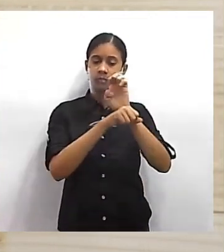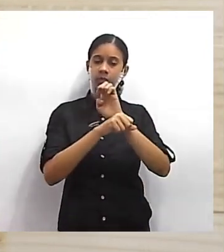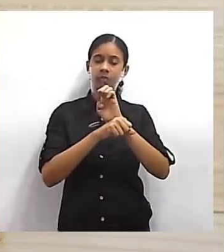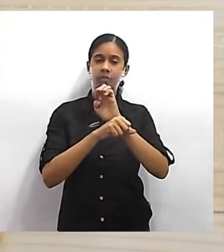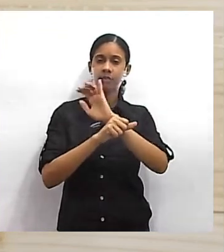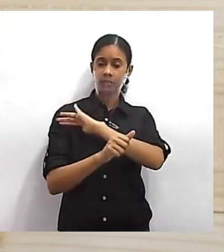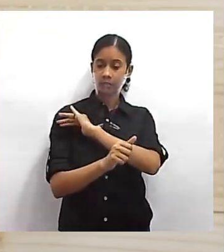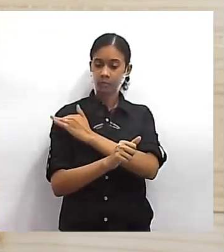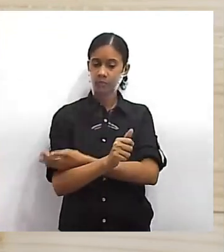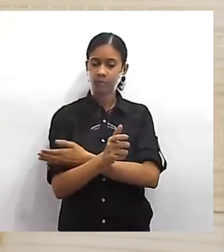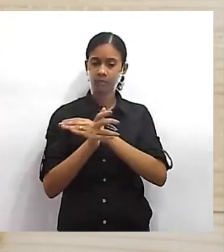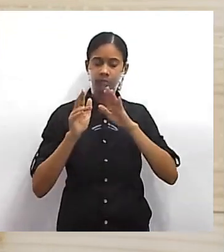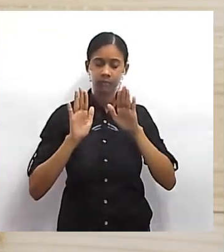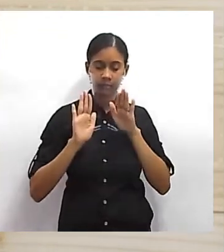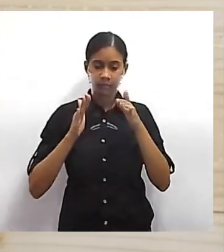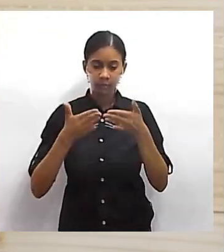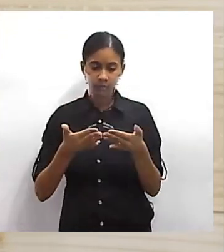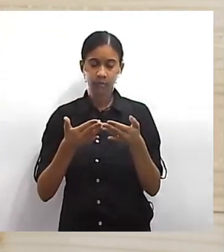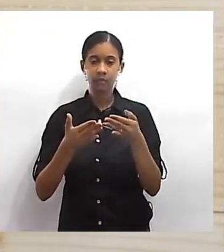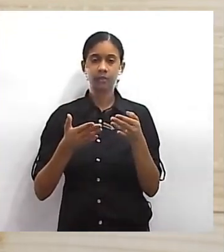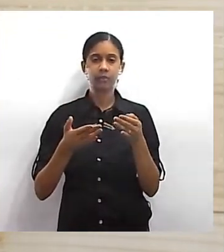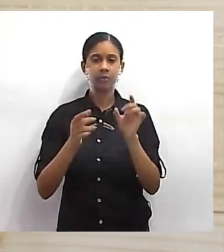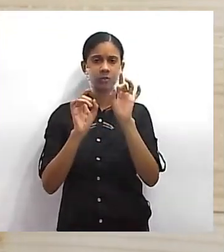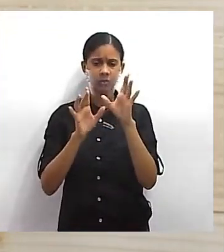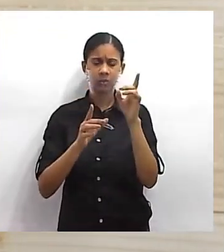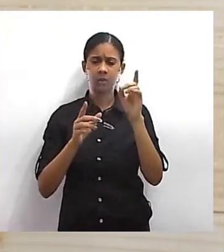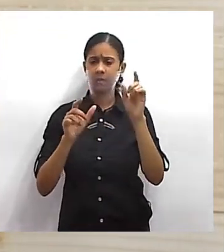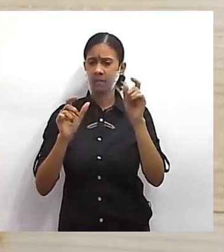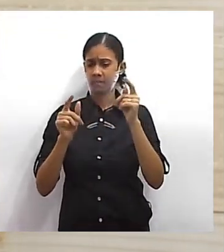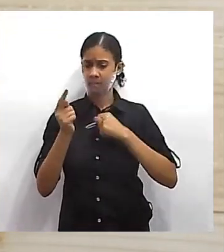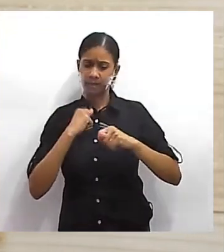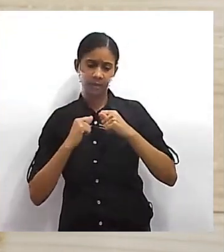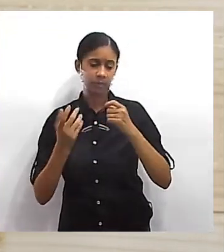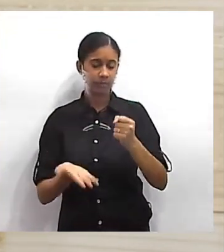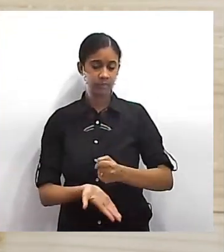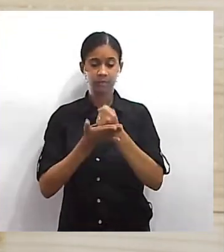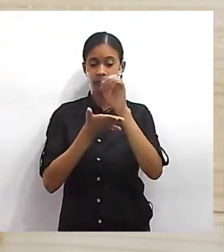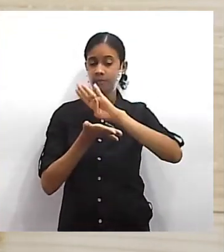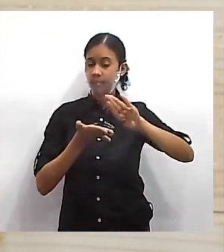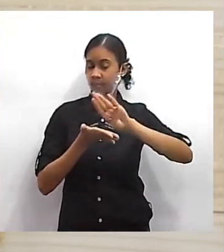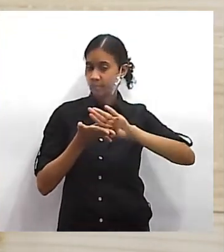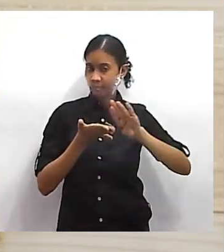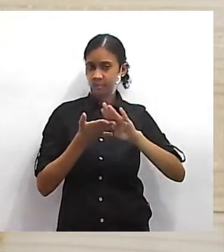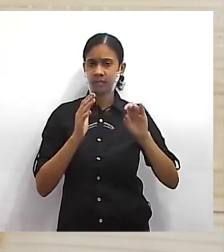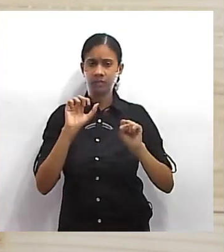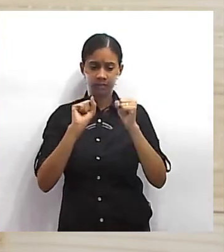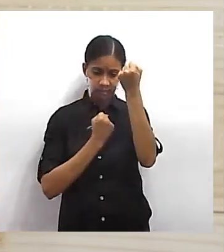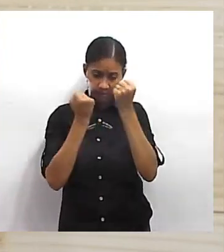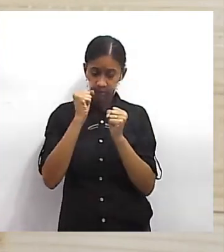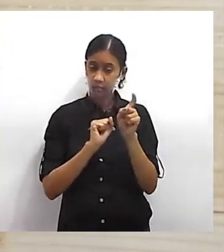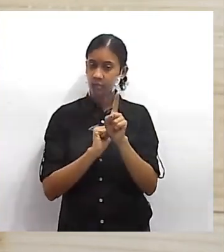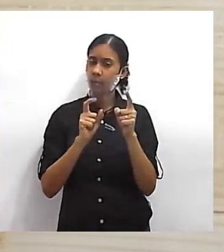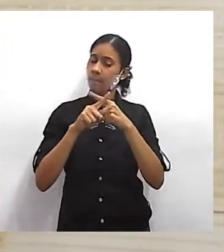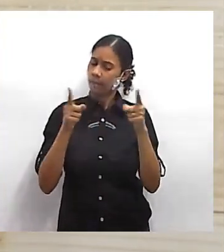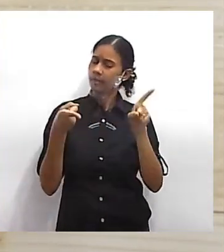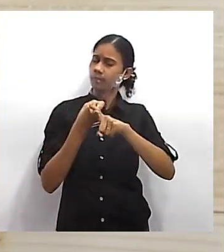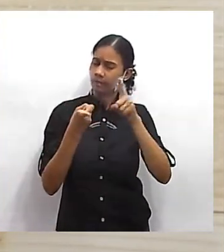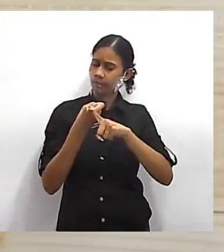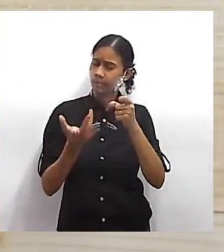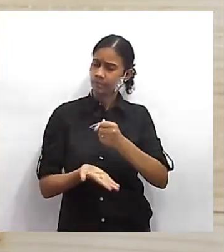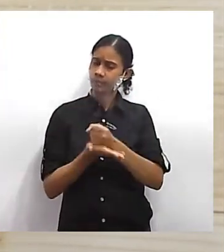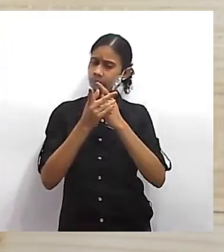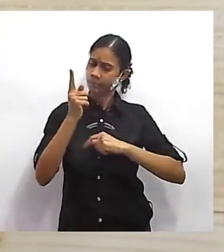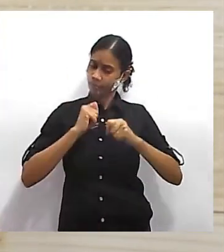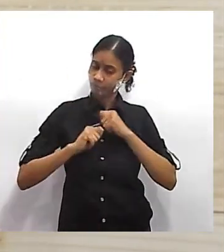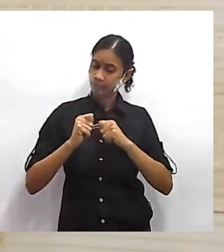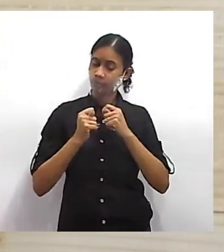intervenha não só na economia para favorecer bancos, grandes indústrias, mas um Estado que interfira também na economia para